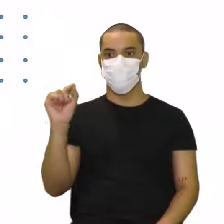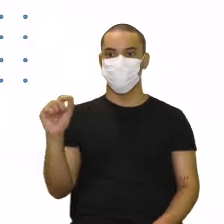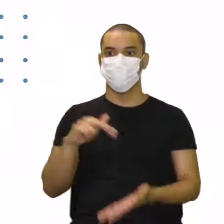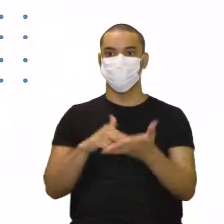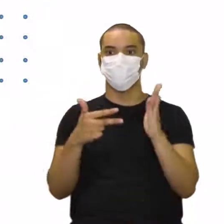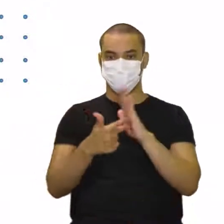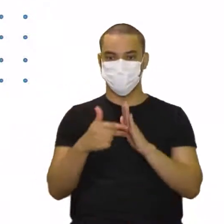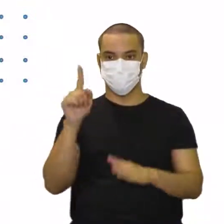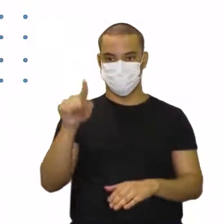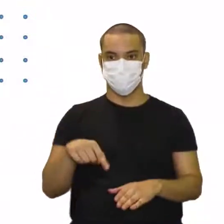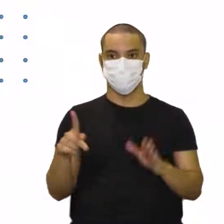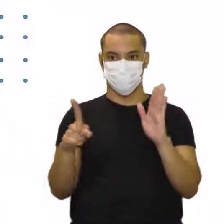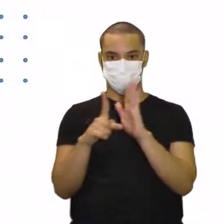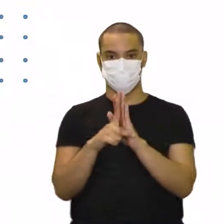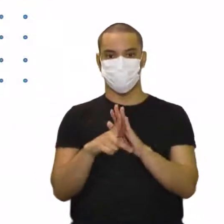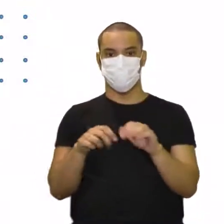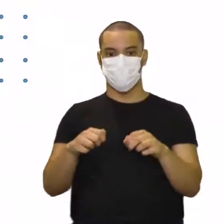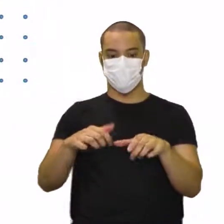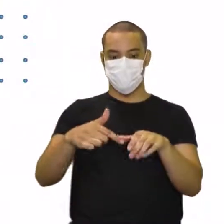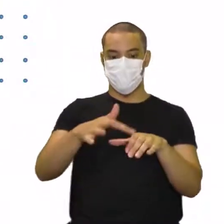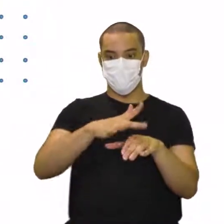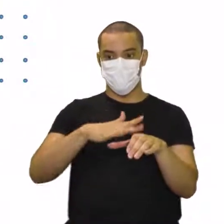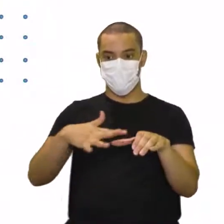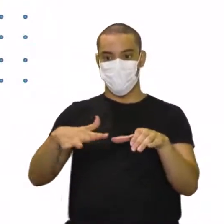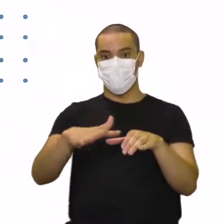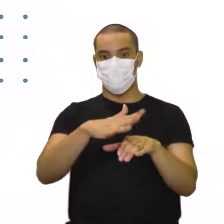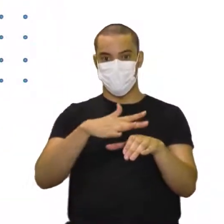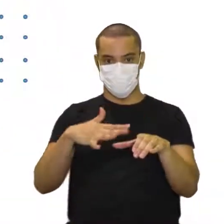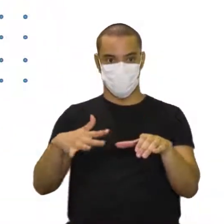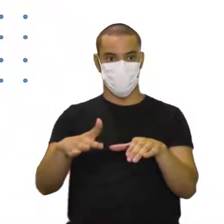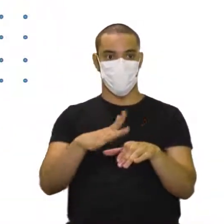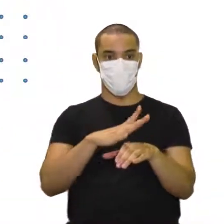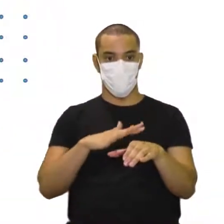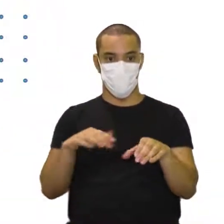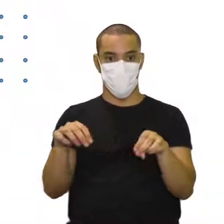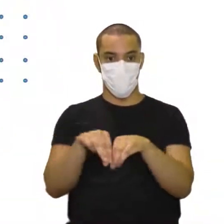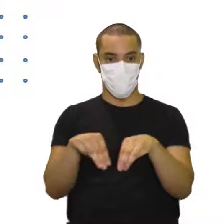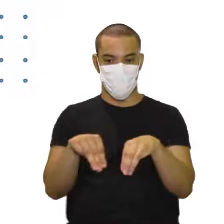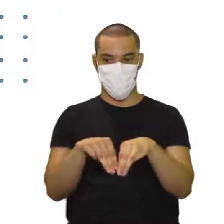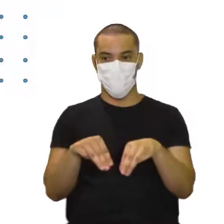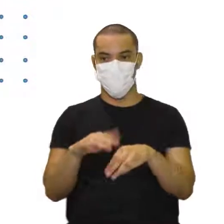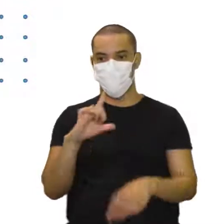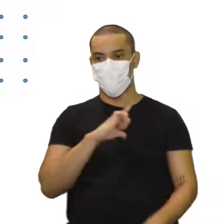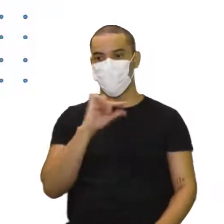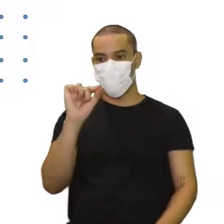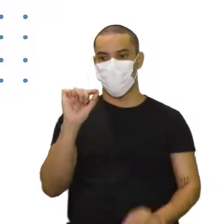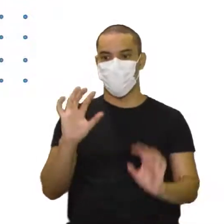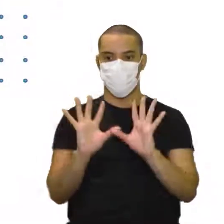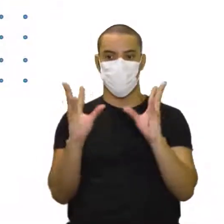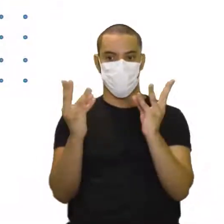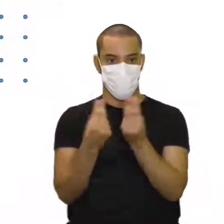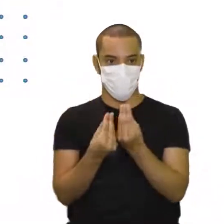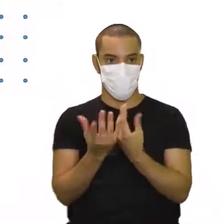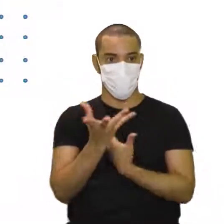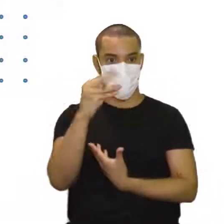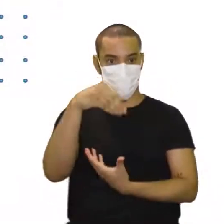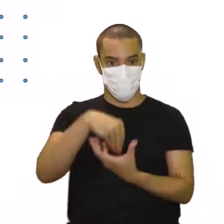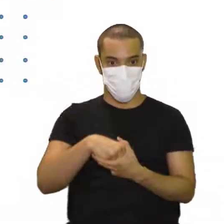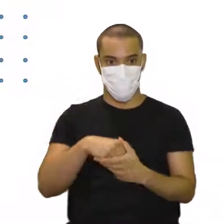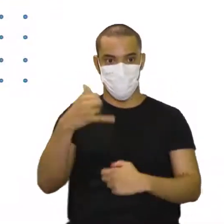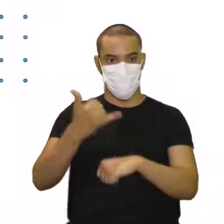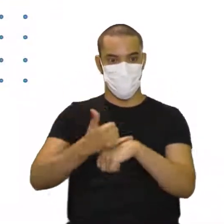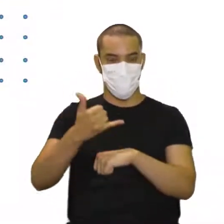os campo magnético, né? São as linhas de campo. Aí eu tenho aí, as partículas estão dentro dessa